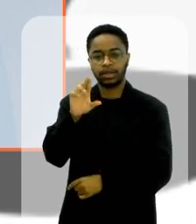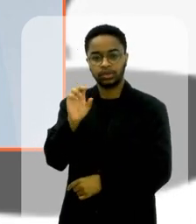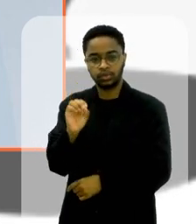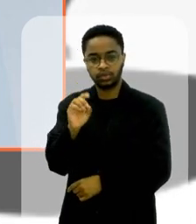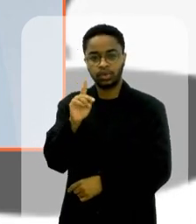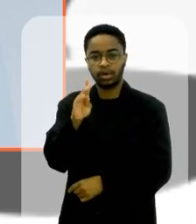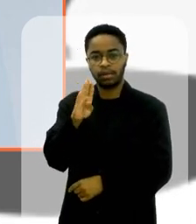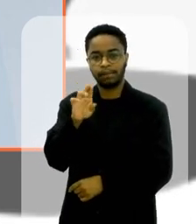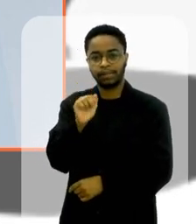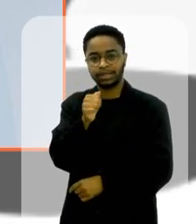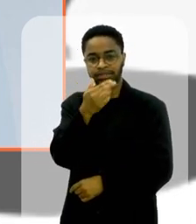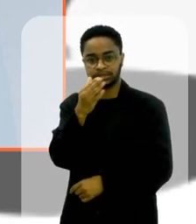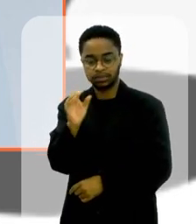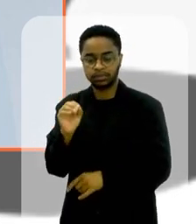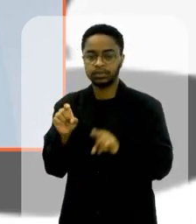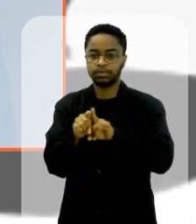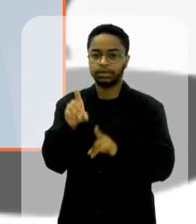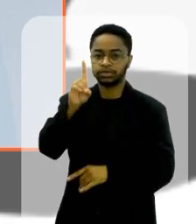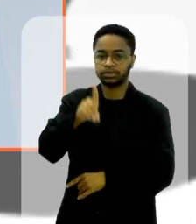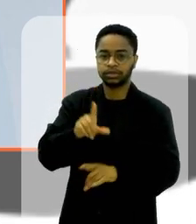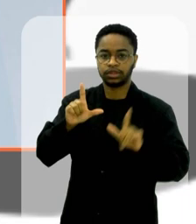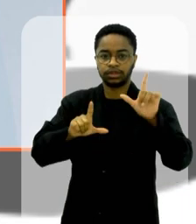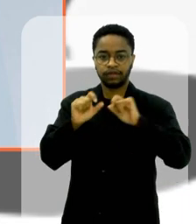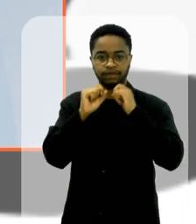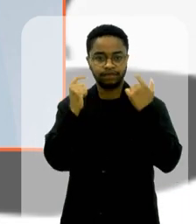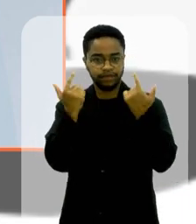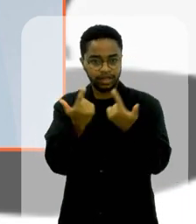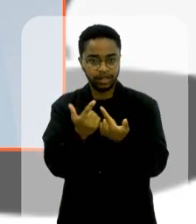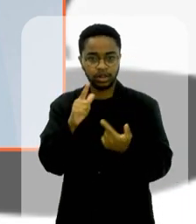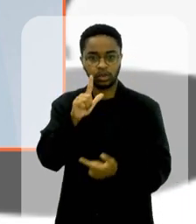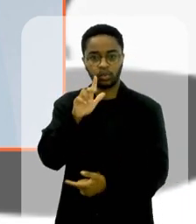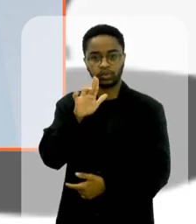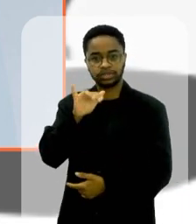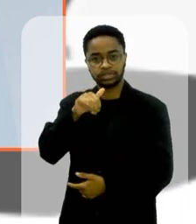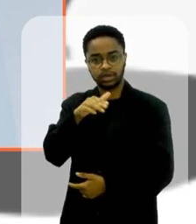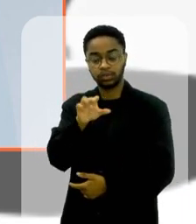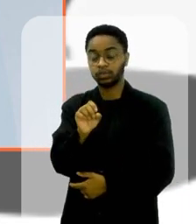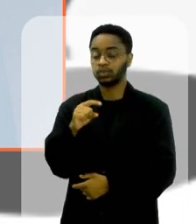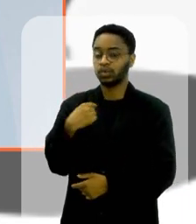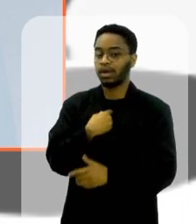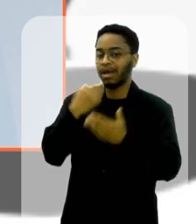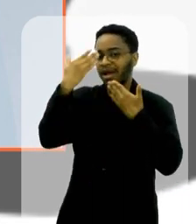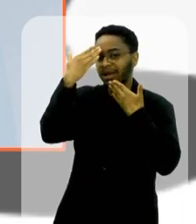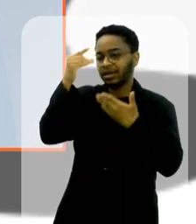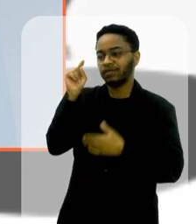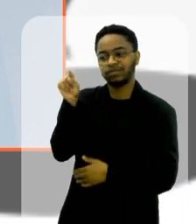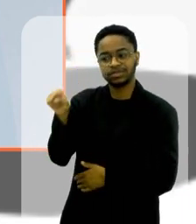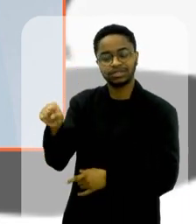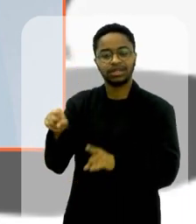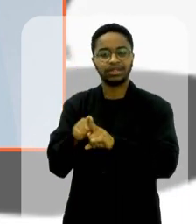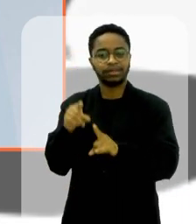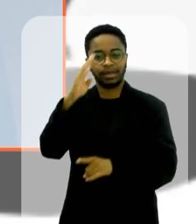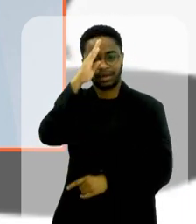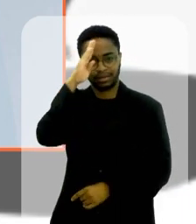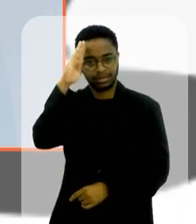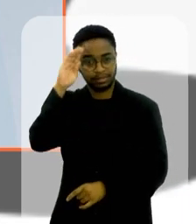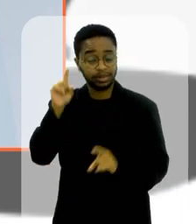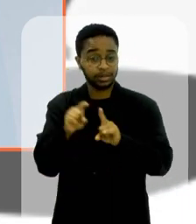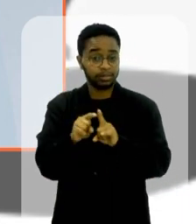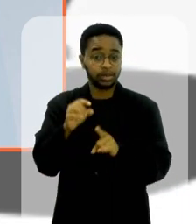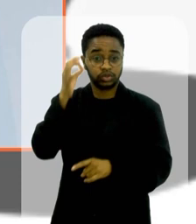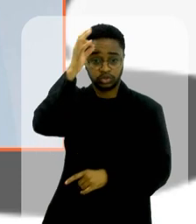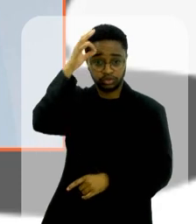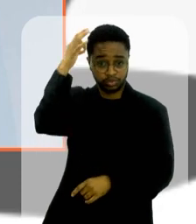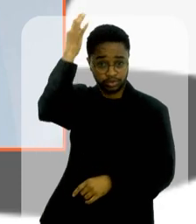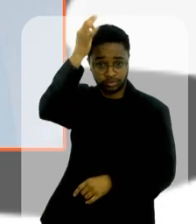Brazão, assim como o diretor da TV Alerj, Luciano Silva. Nós agradecemos a você, à academia, ao Estado